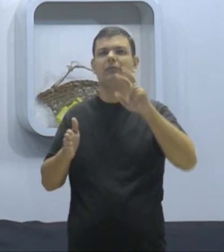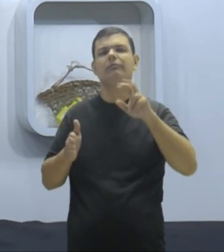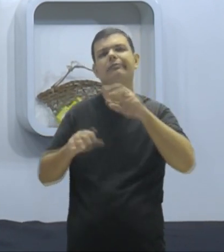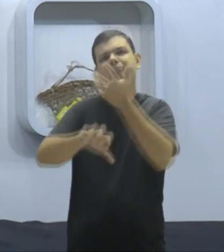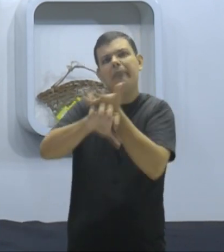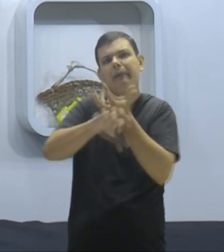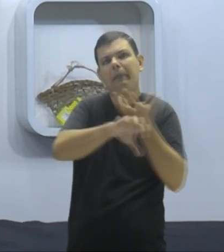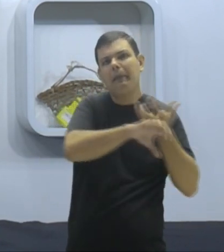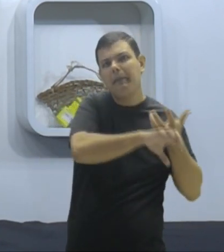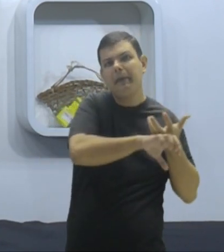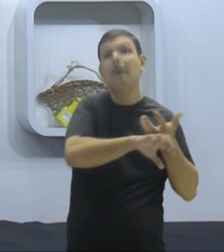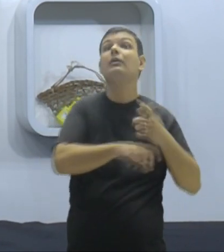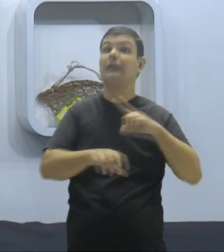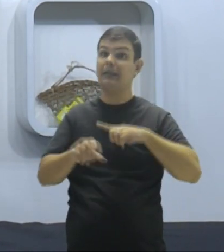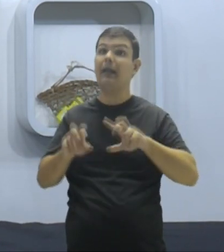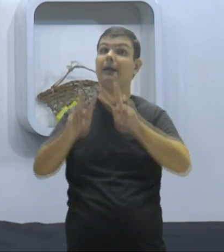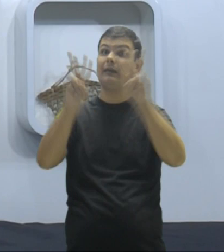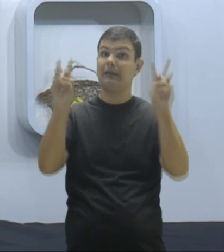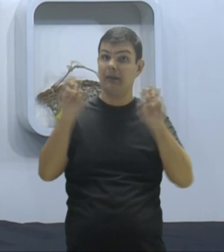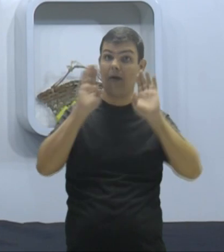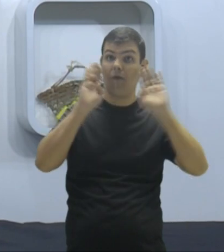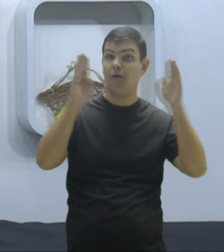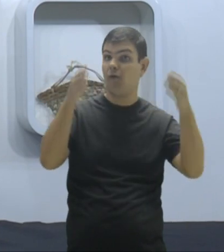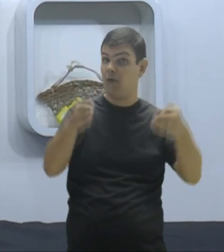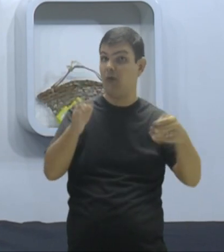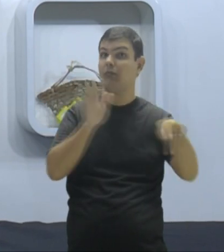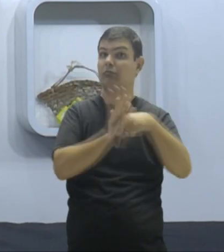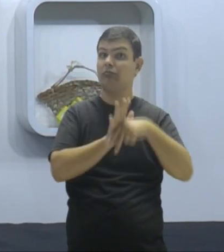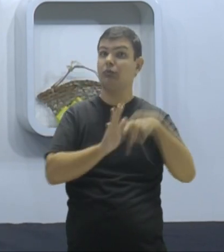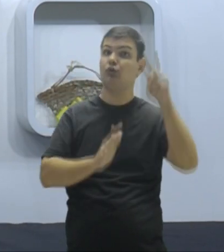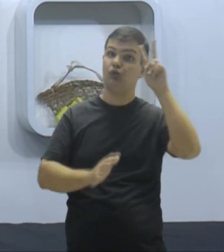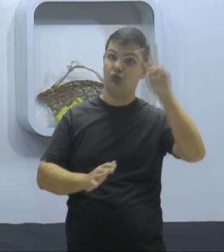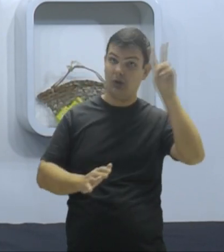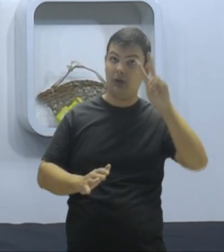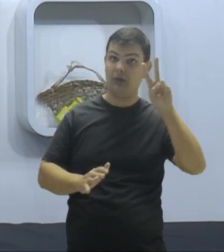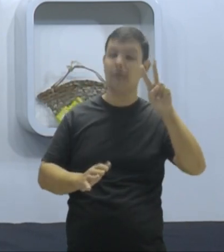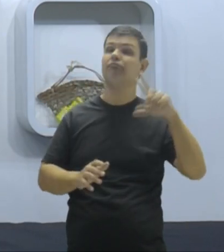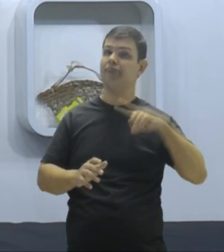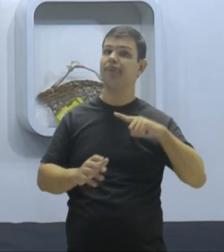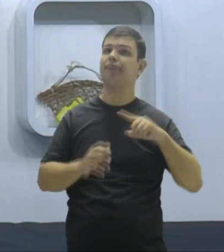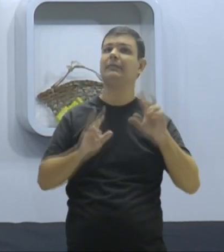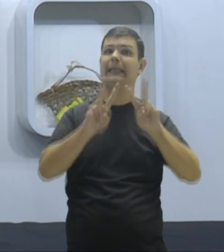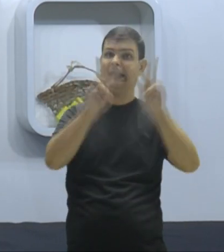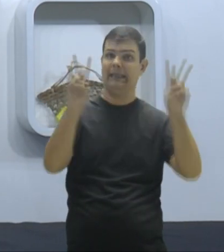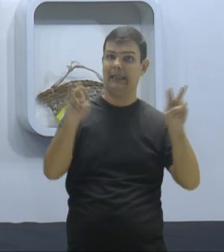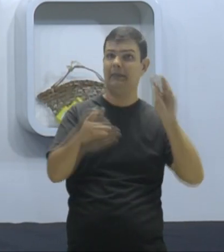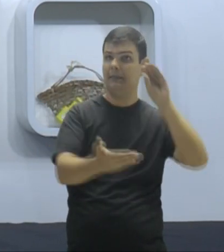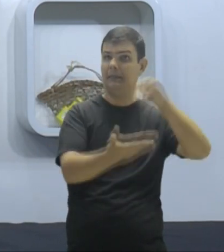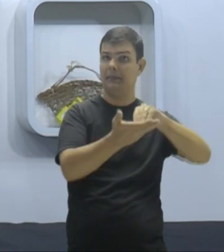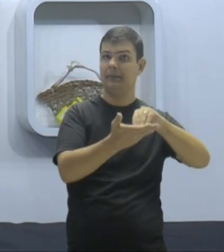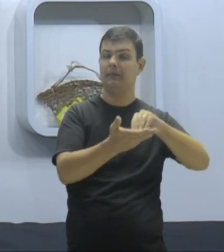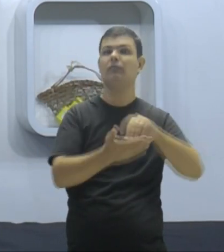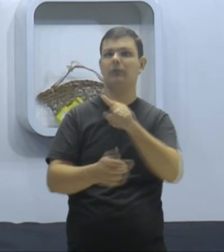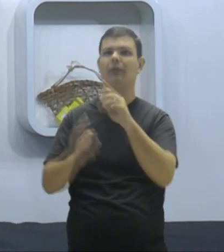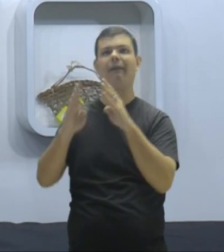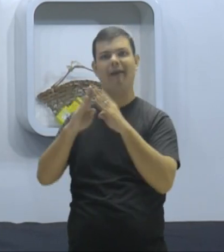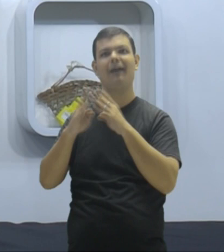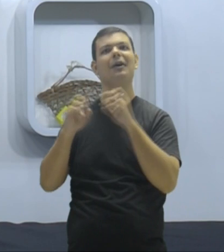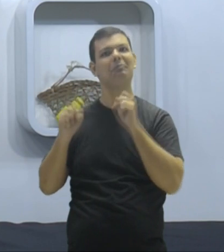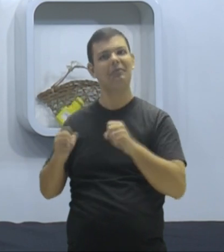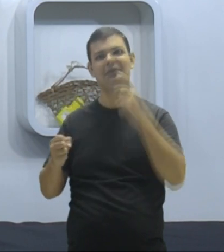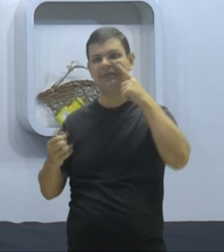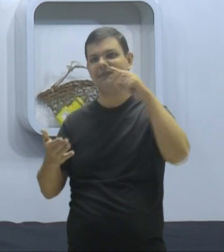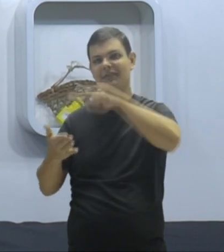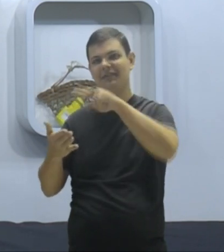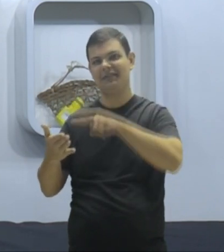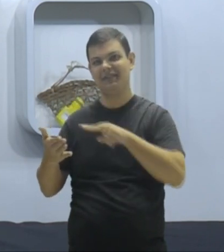tenha uma categoria específica, tá? De História sobre diversidade étnica. Então você pode acompanhar em casa com o seu livro didático.